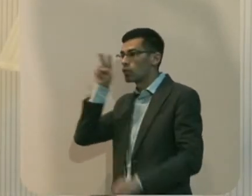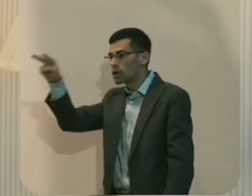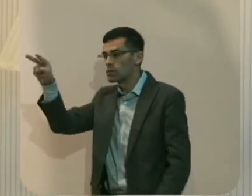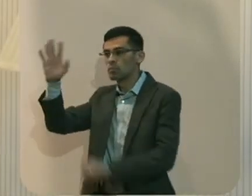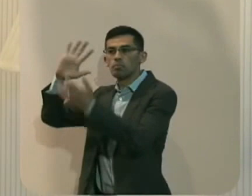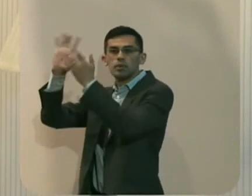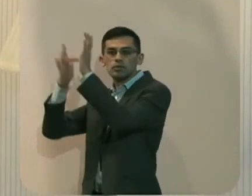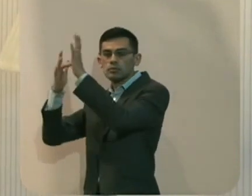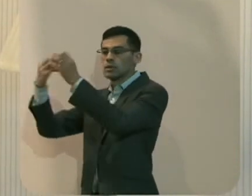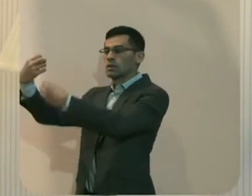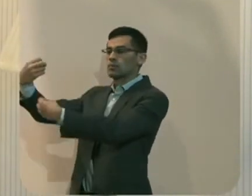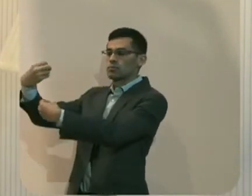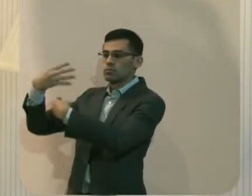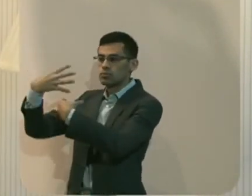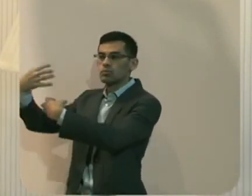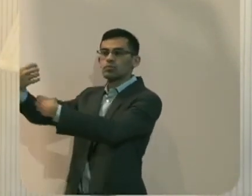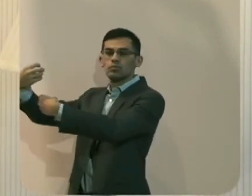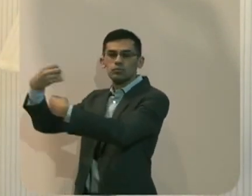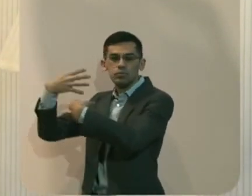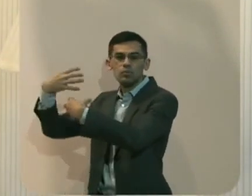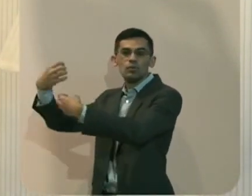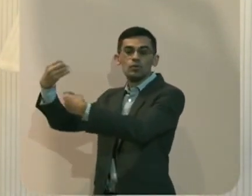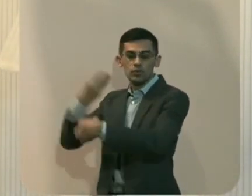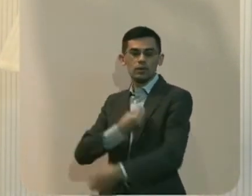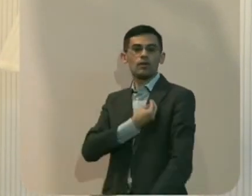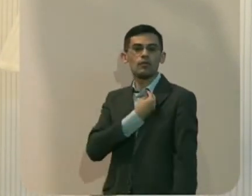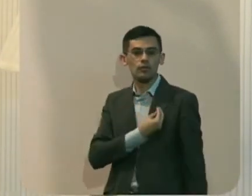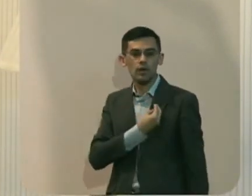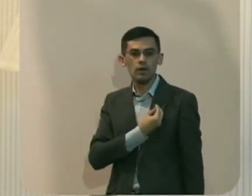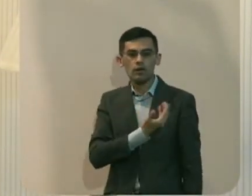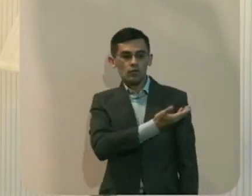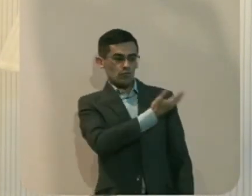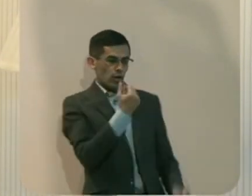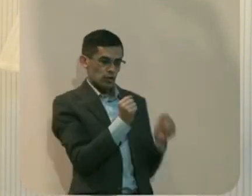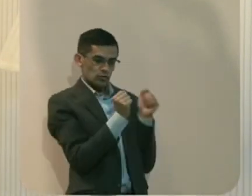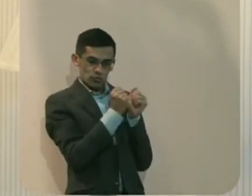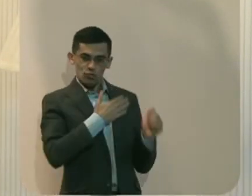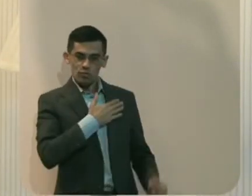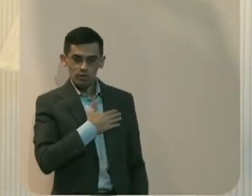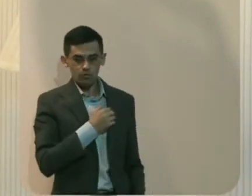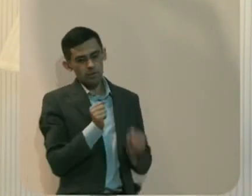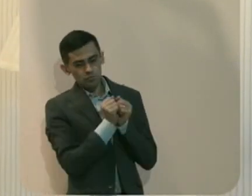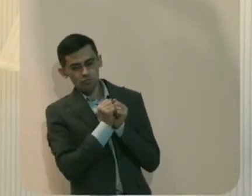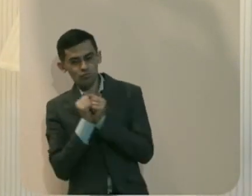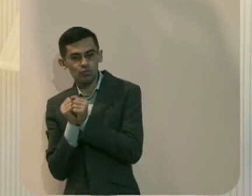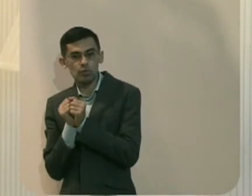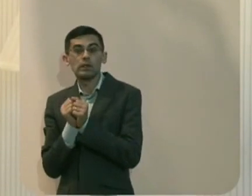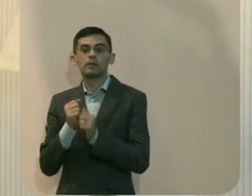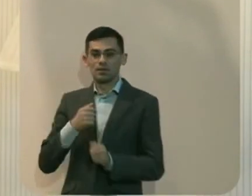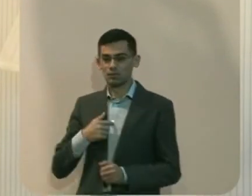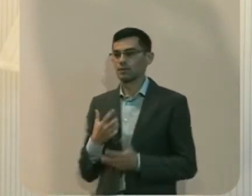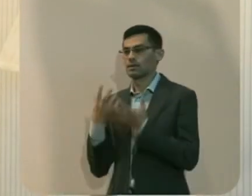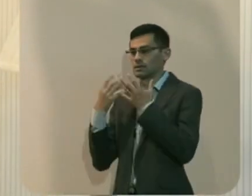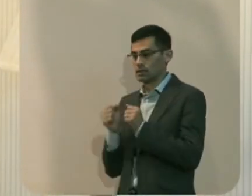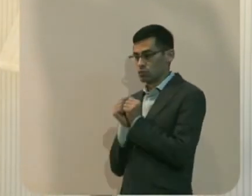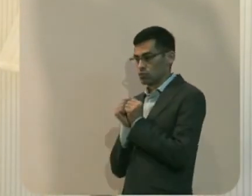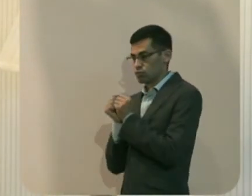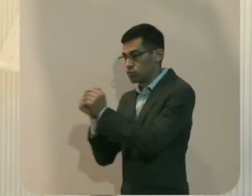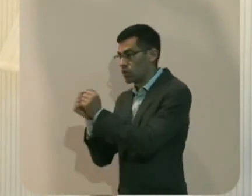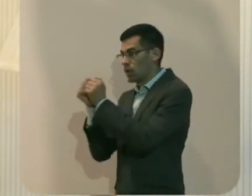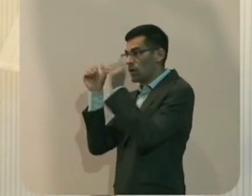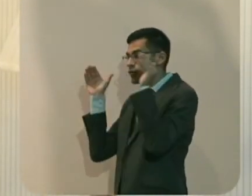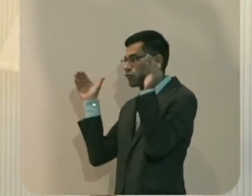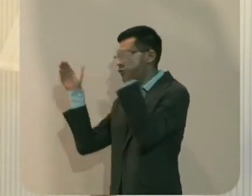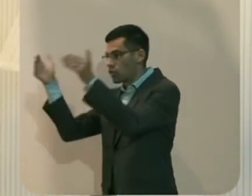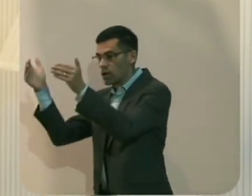vai nos ensinar a viver. Ele vai dizer, filho, vem comigo, caminha comigo. E então a gente vai estar